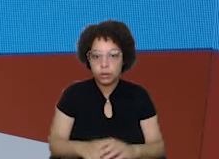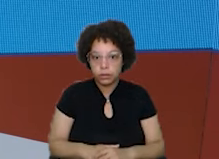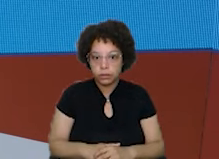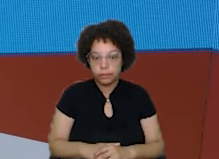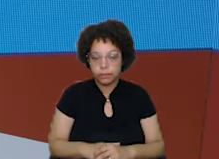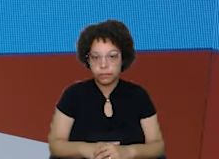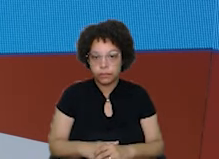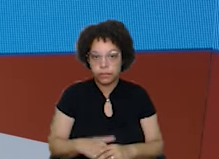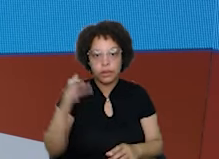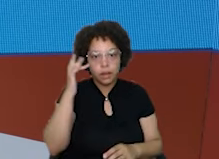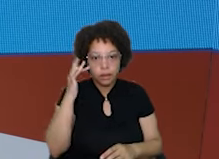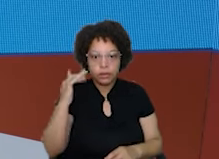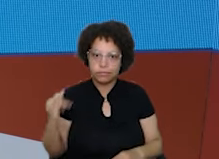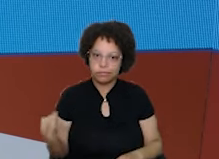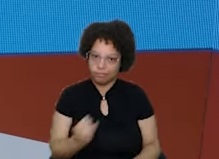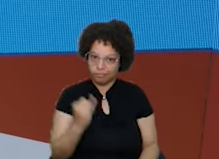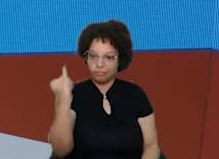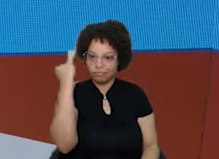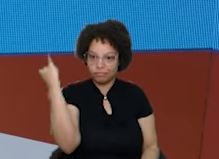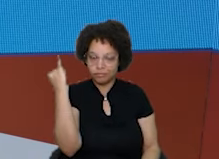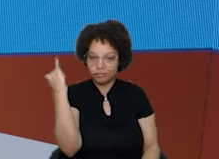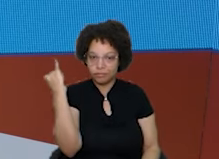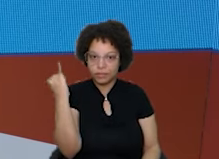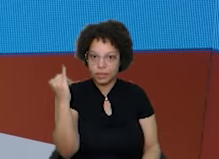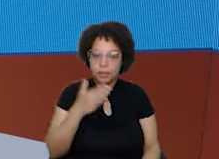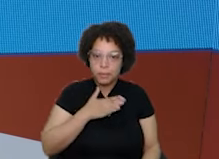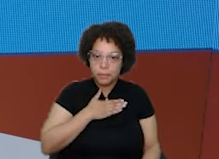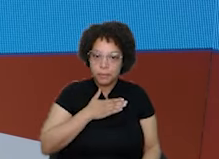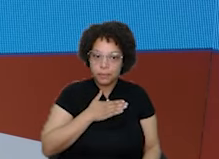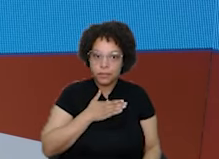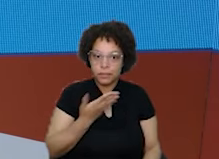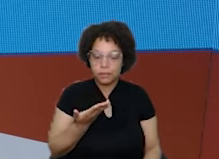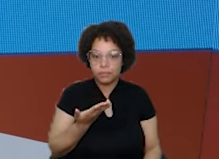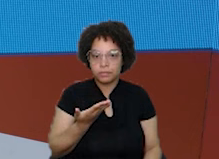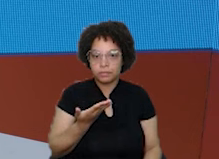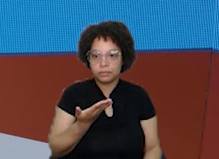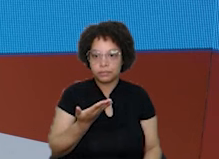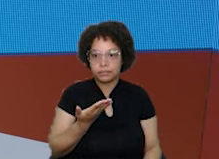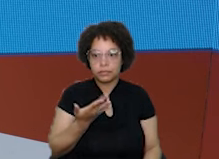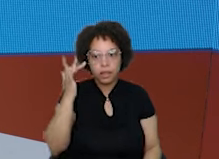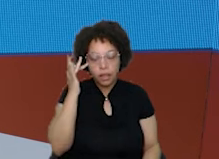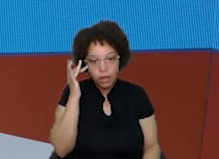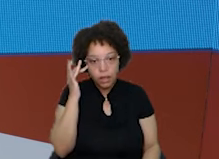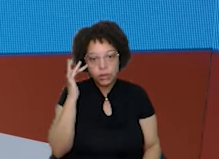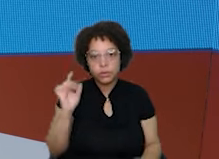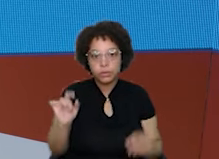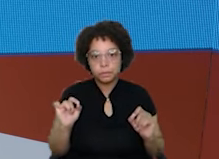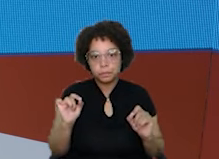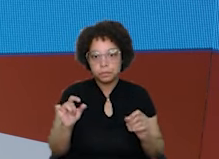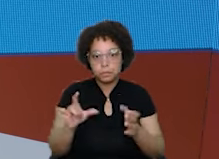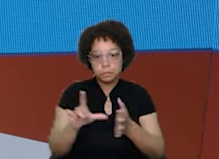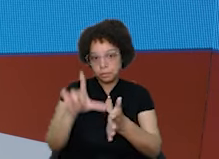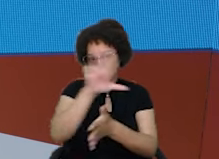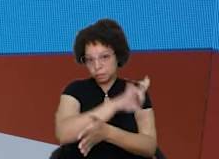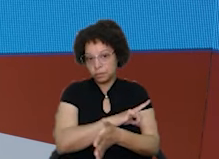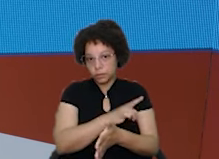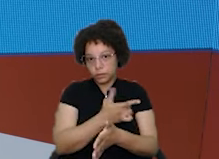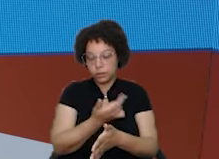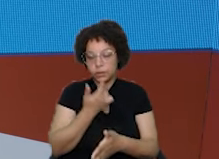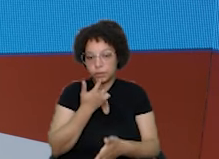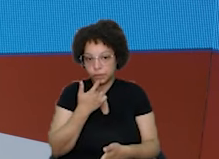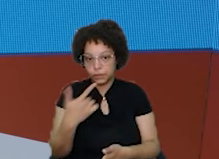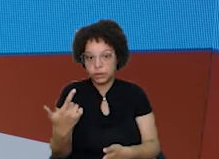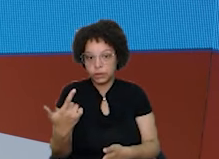um passo importante e me ajuda aí Fausto eh mas eu acho que e antes de de optar ou por